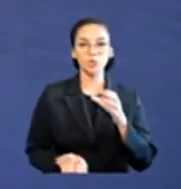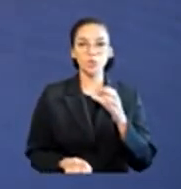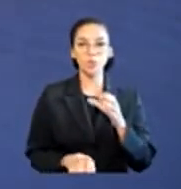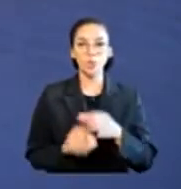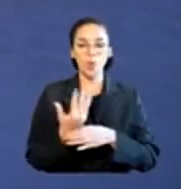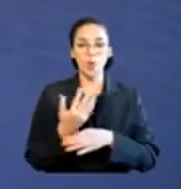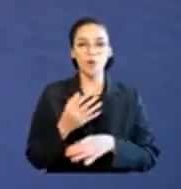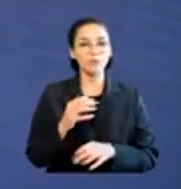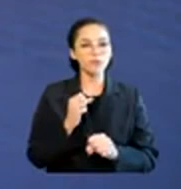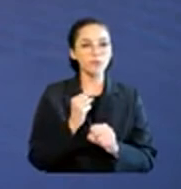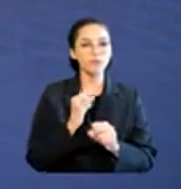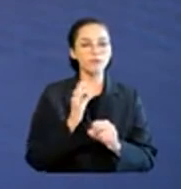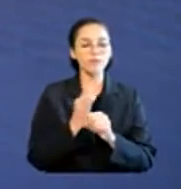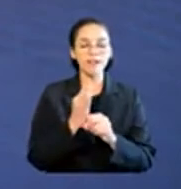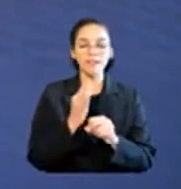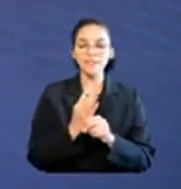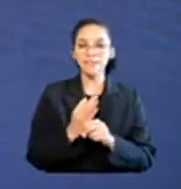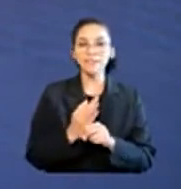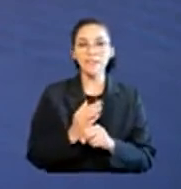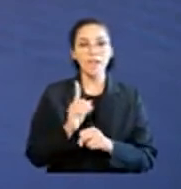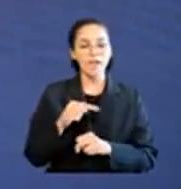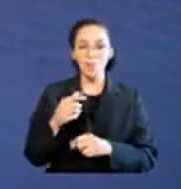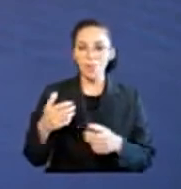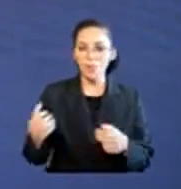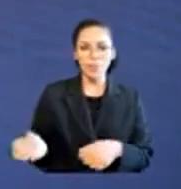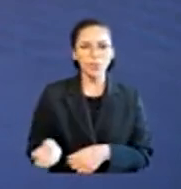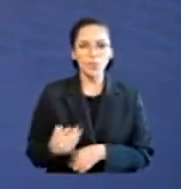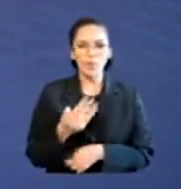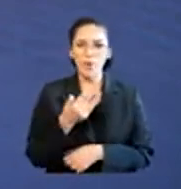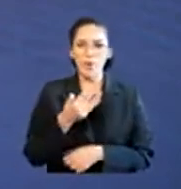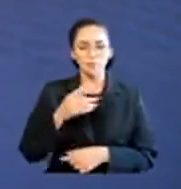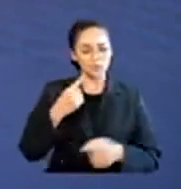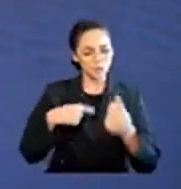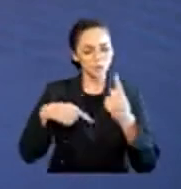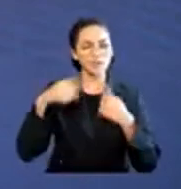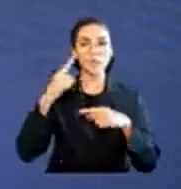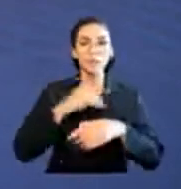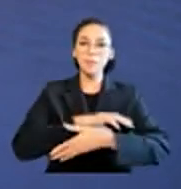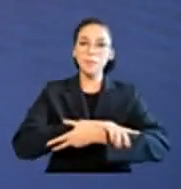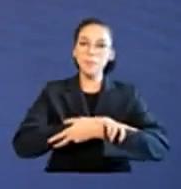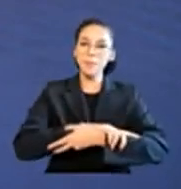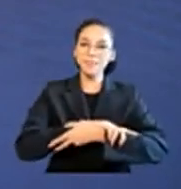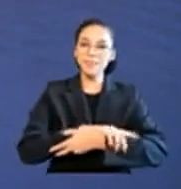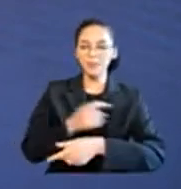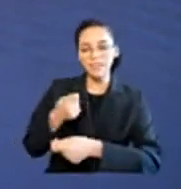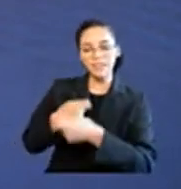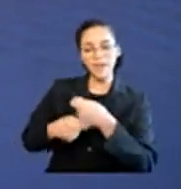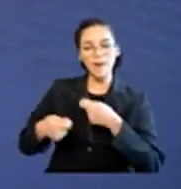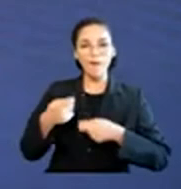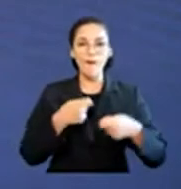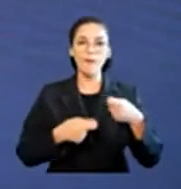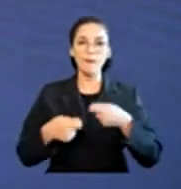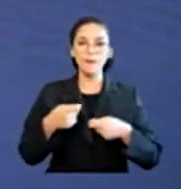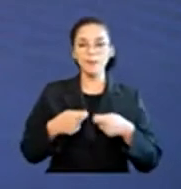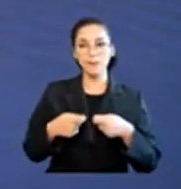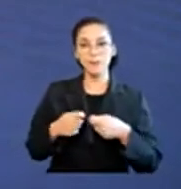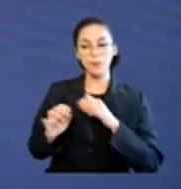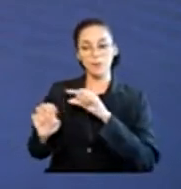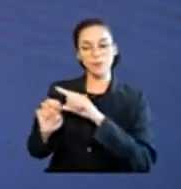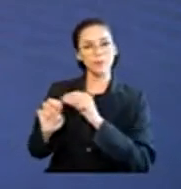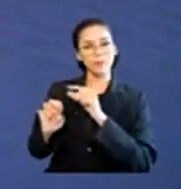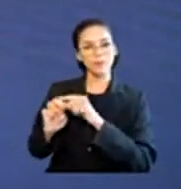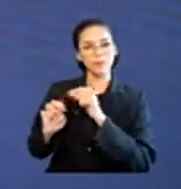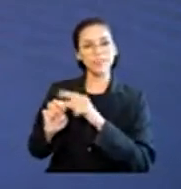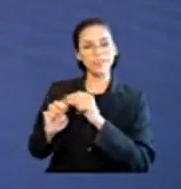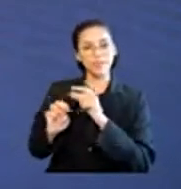um grande sucesso, se tornando o grande parceiro de negócio do pequeno e do médio empreendedor,